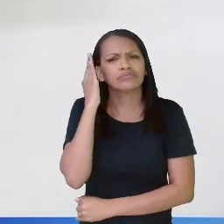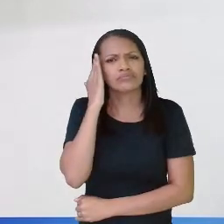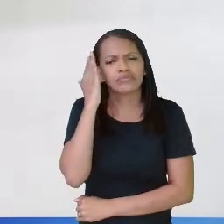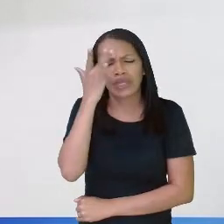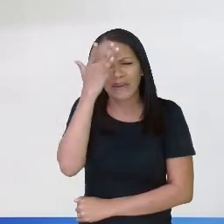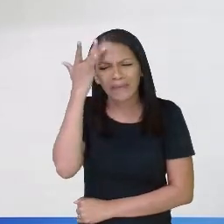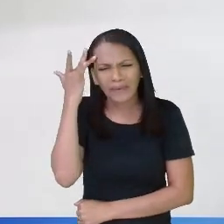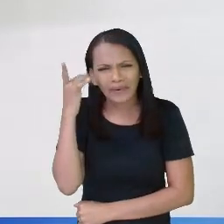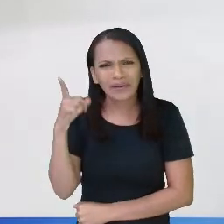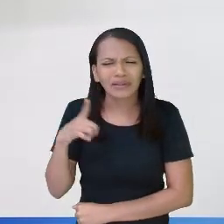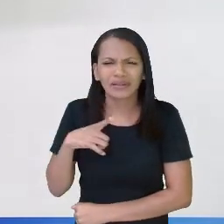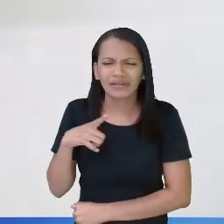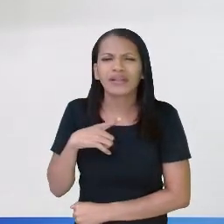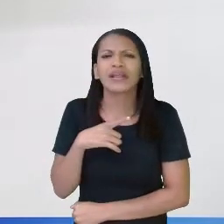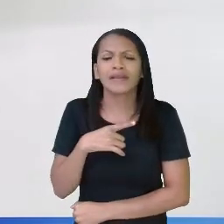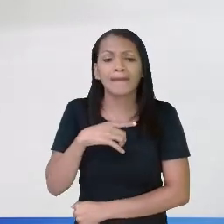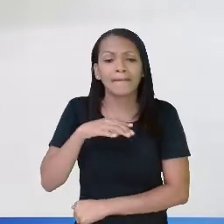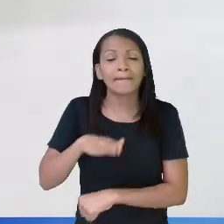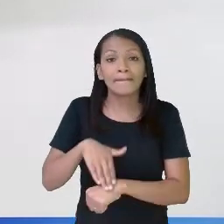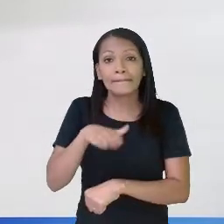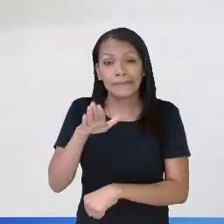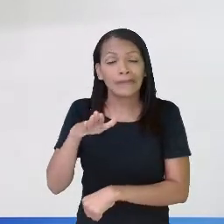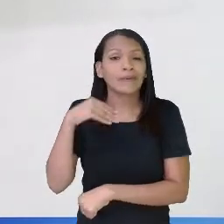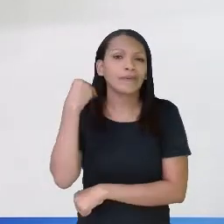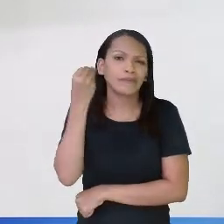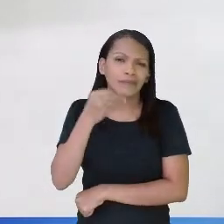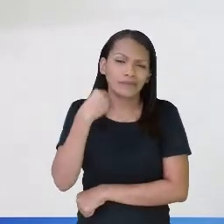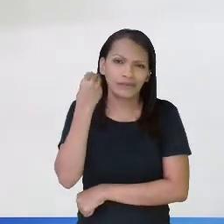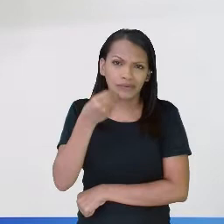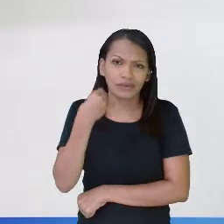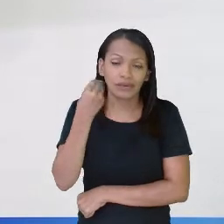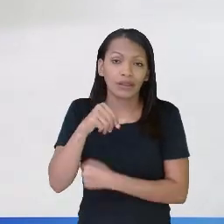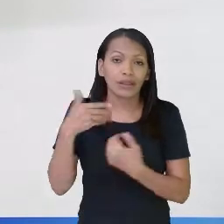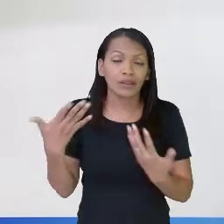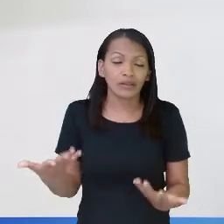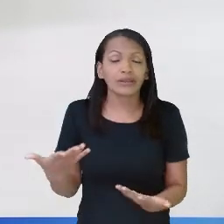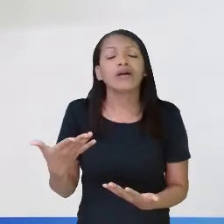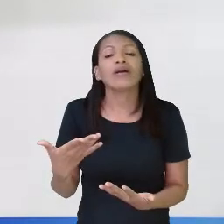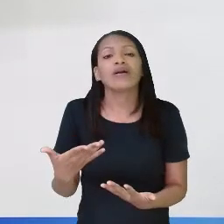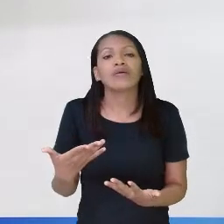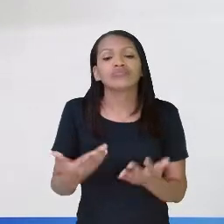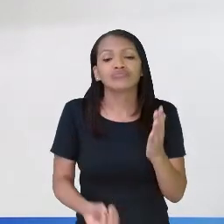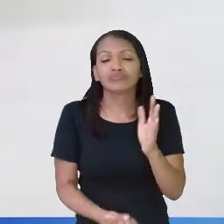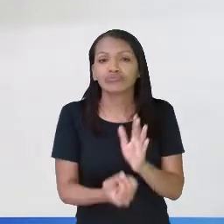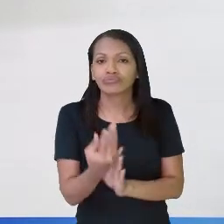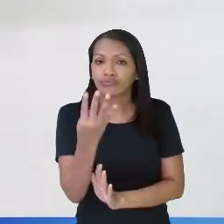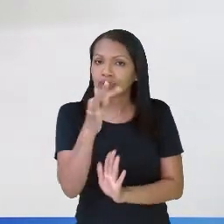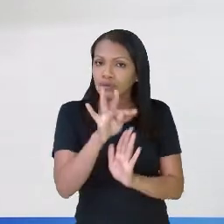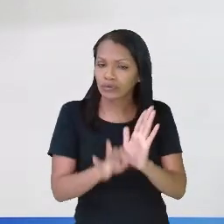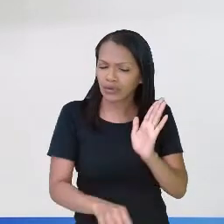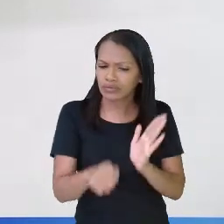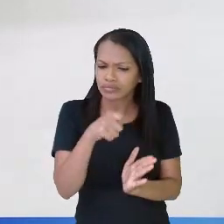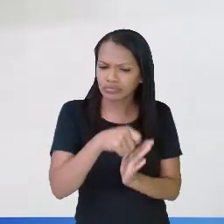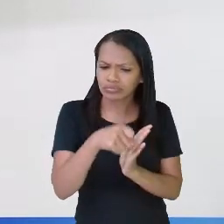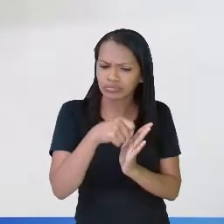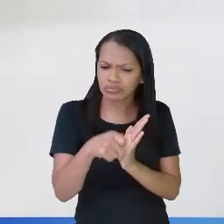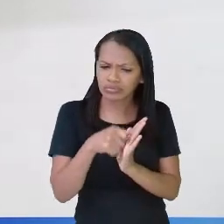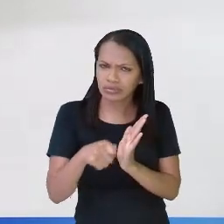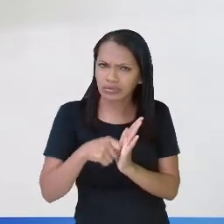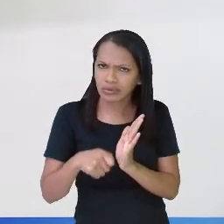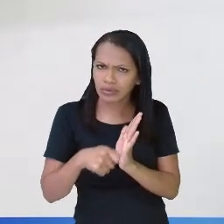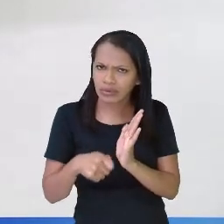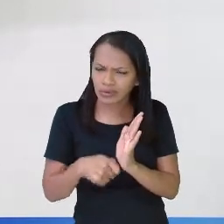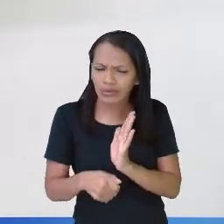que têm mais experiência. Então, a autora está falando sobre isso, que ela fez do silêncio uma arma. Ela está ali